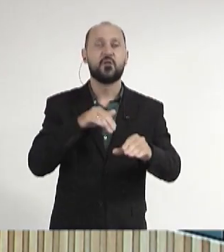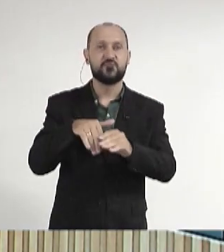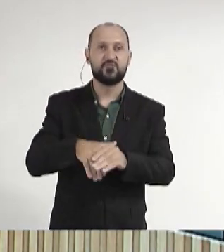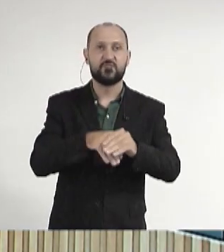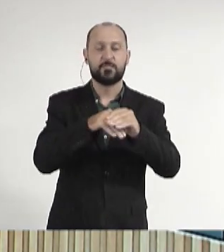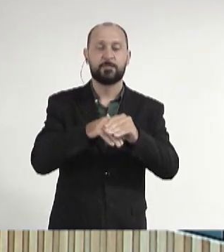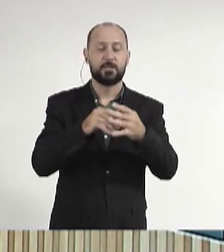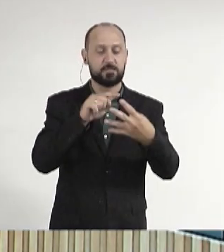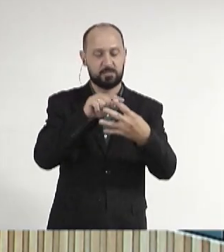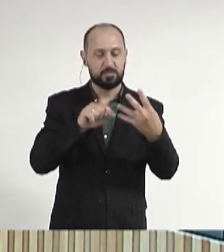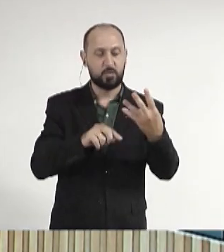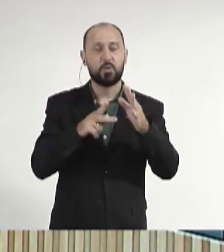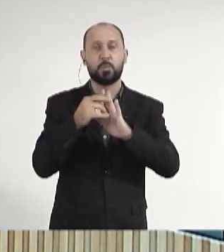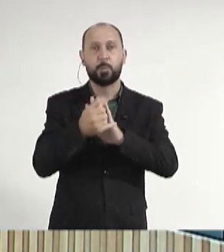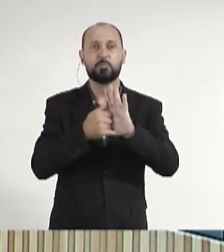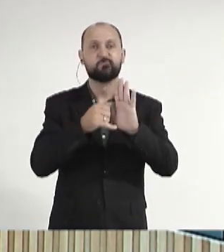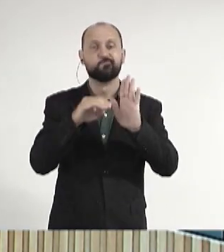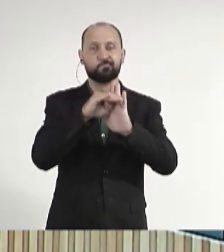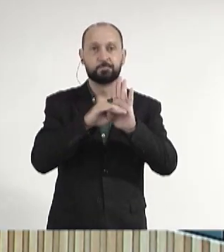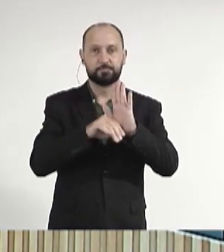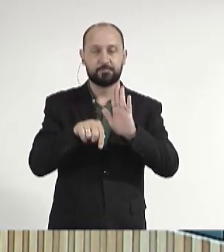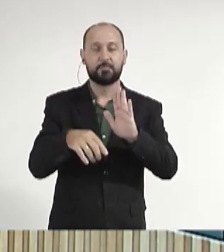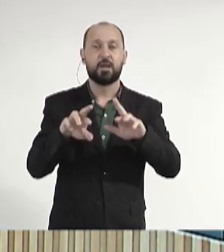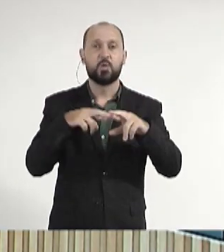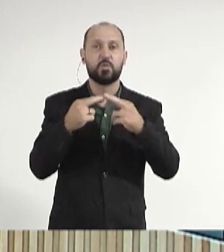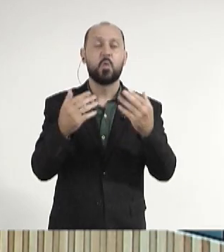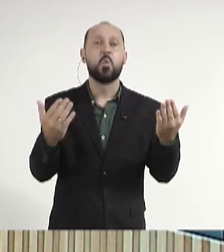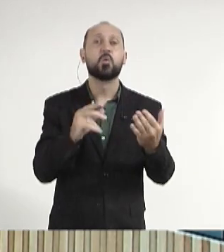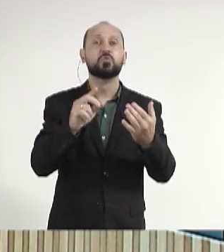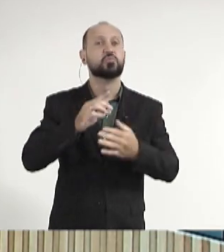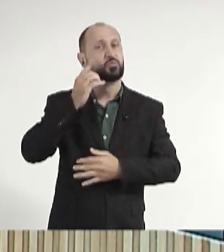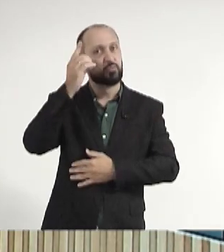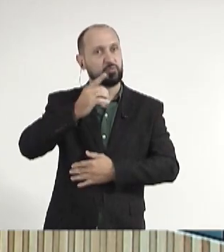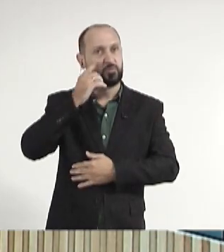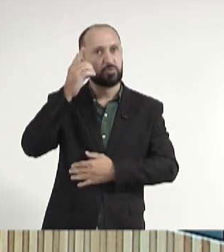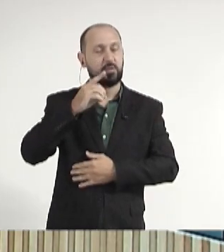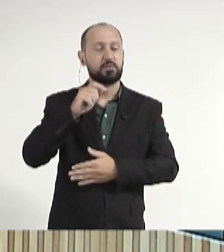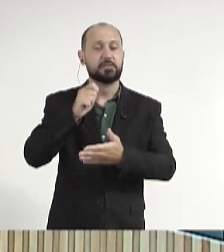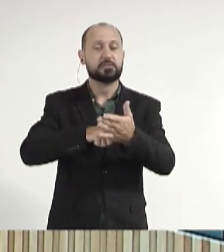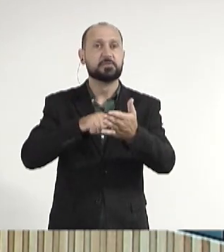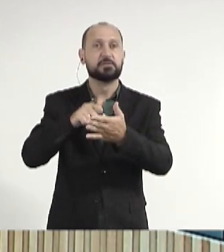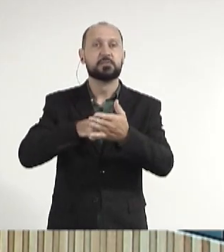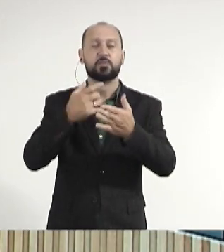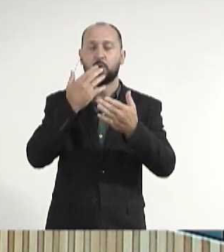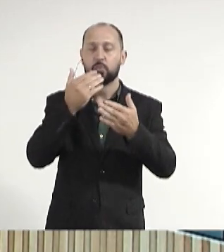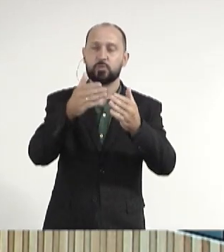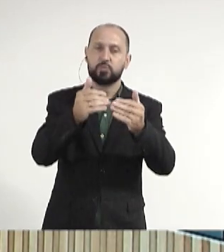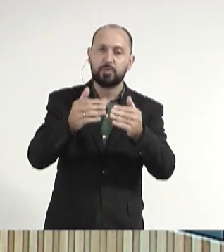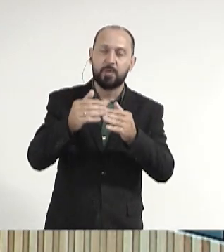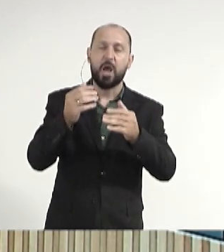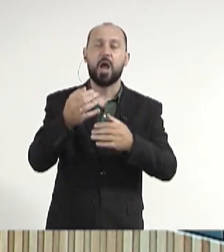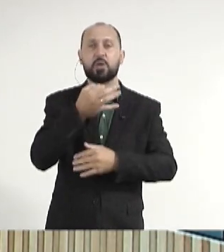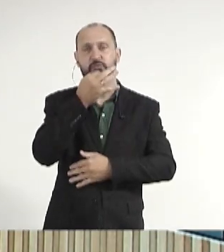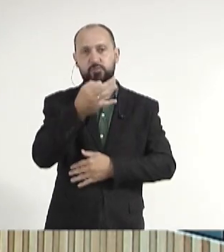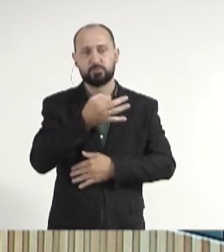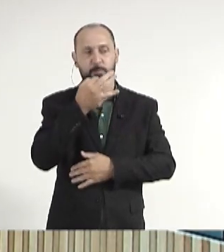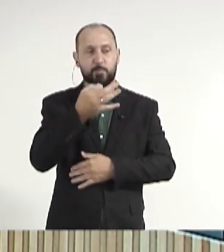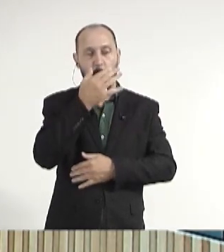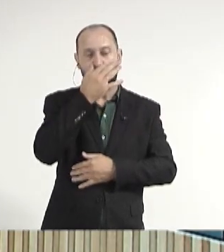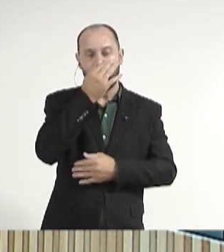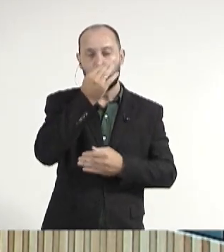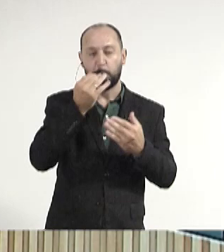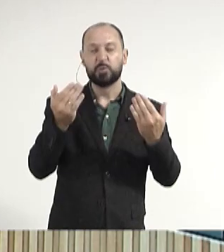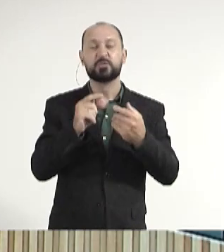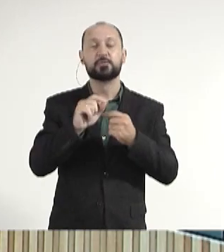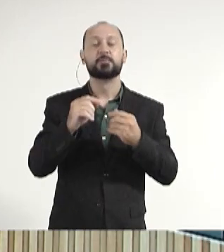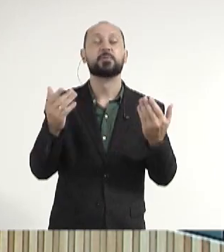a votação desses 4 projetos que estavam pautados para a sessão de hoje, os deputados deliberaram também sobre os requerimentos, as indicações na sessão